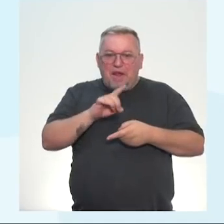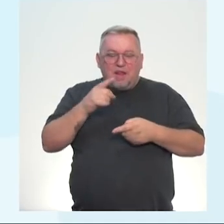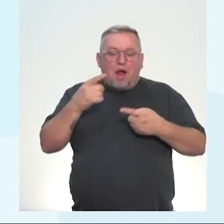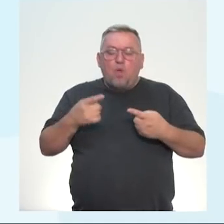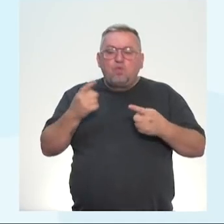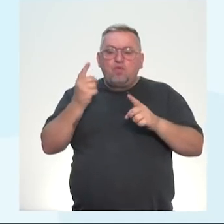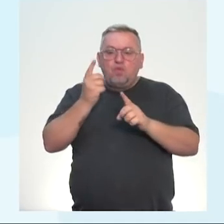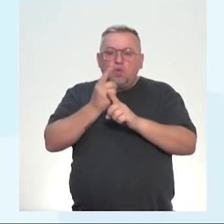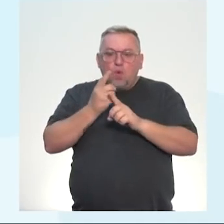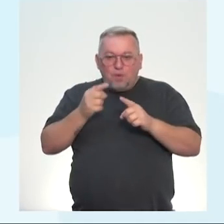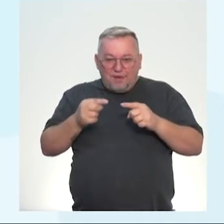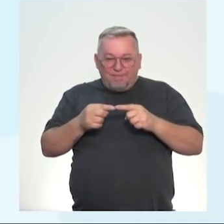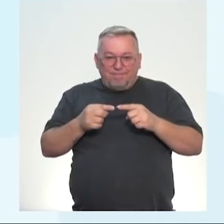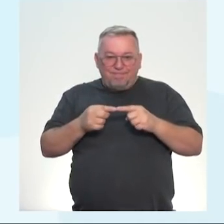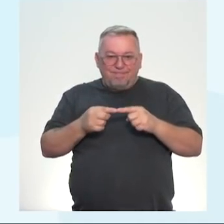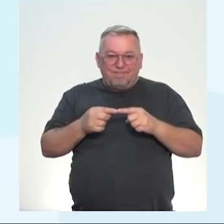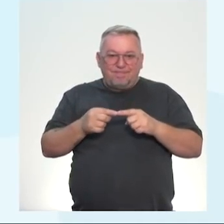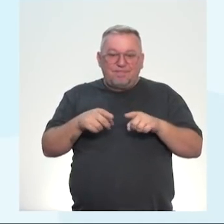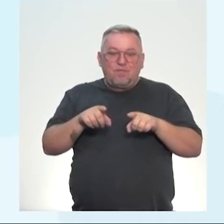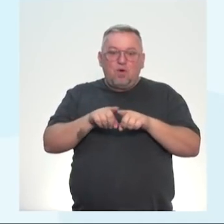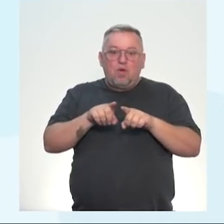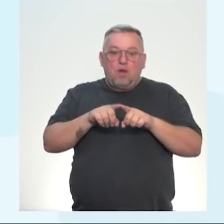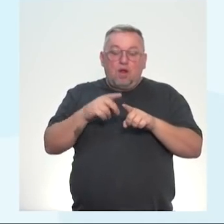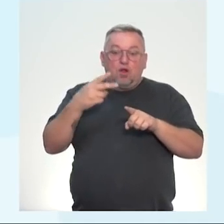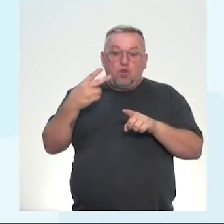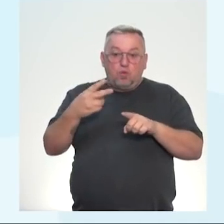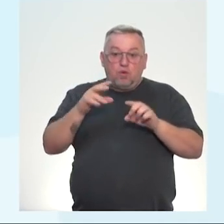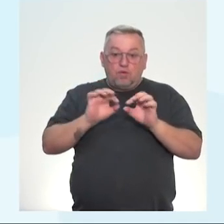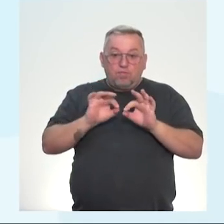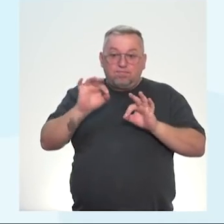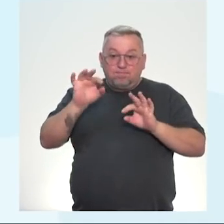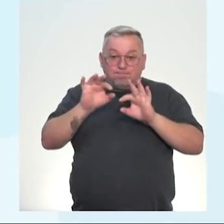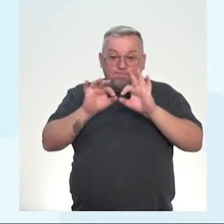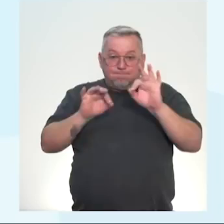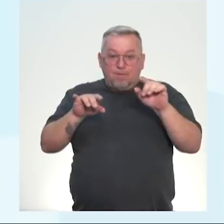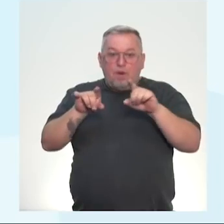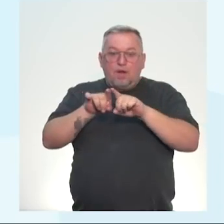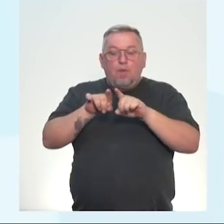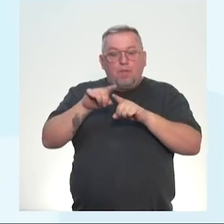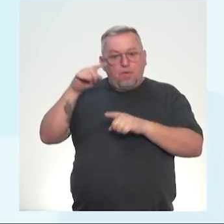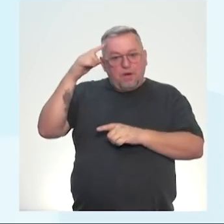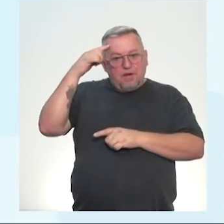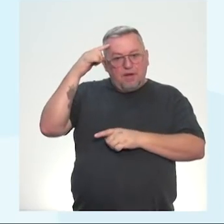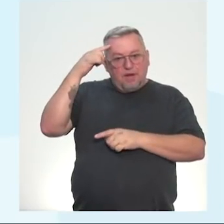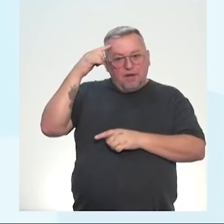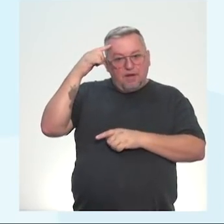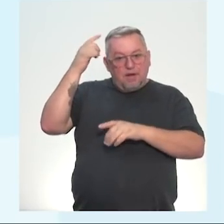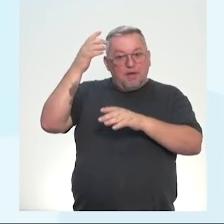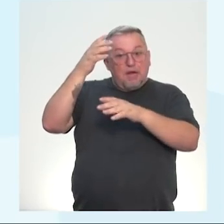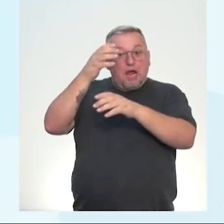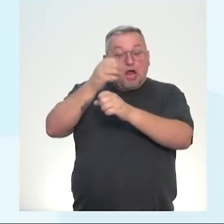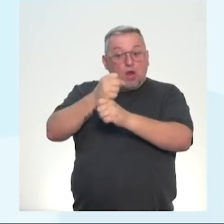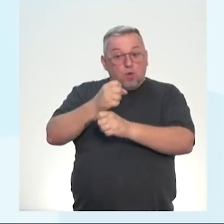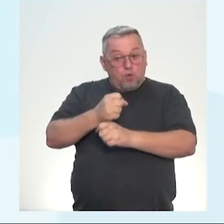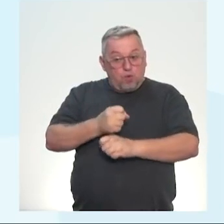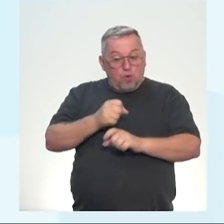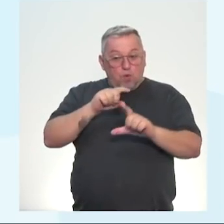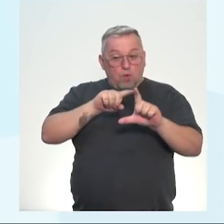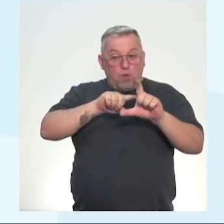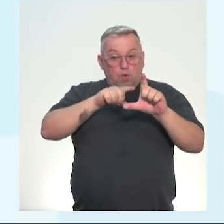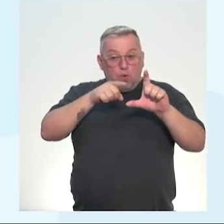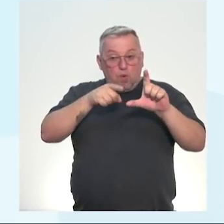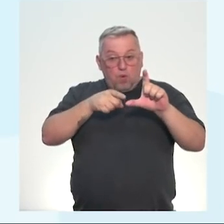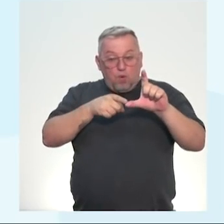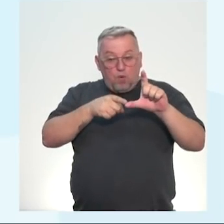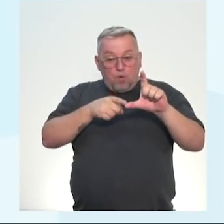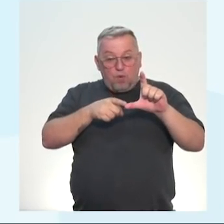Desses lados. E eu tenho 2 diagonais, é uma ideia, né? E a soma, se um triângulo